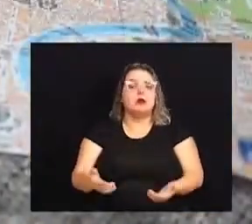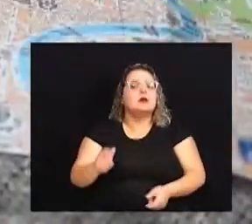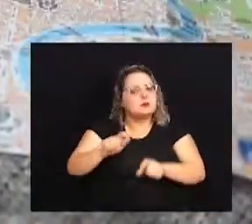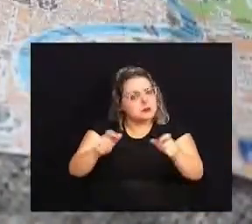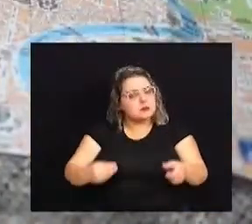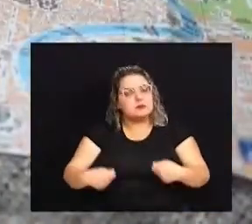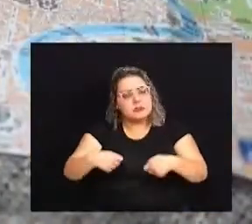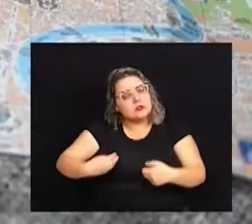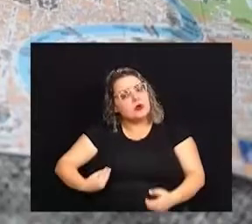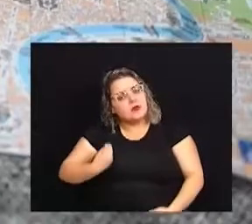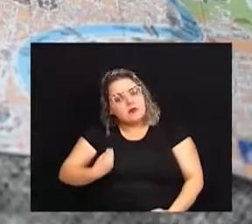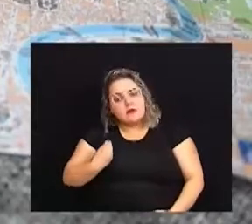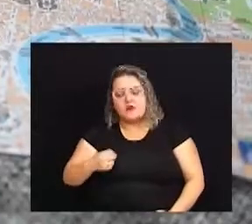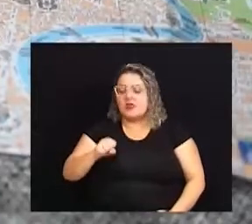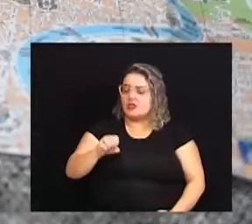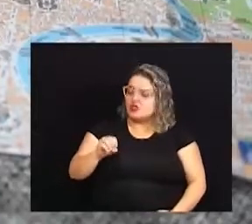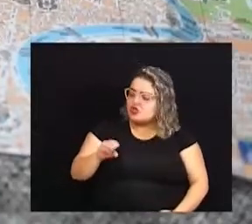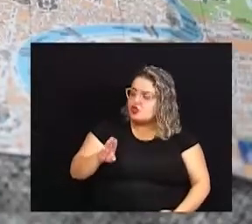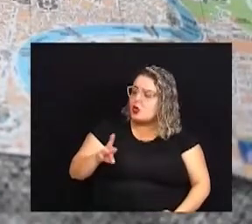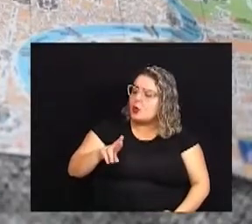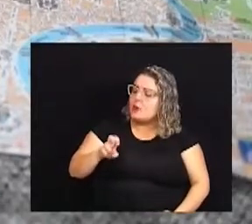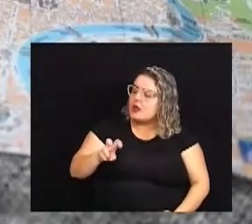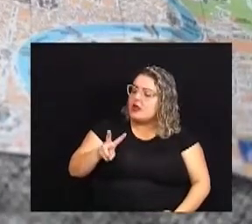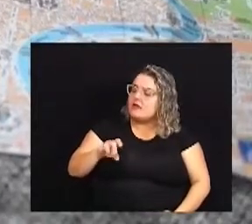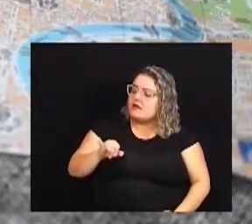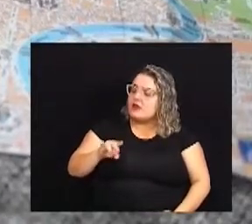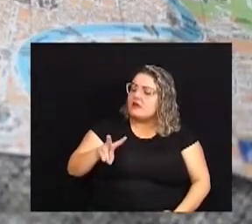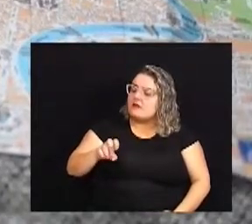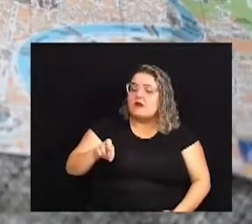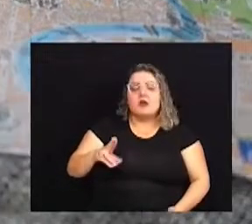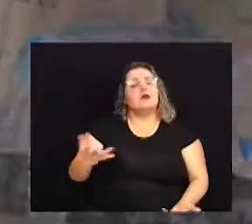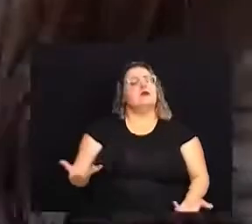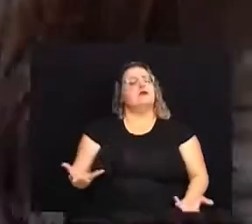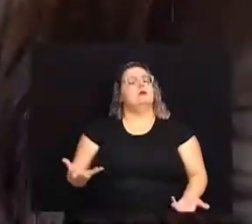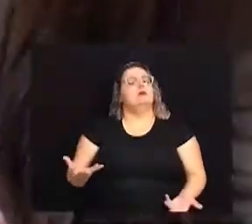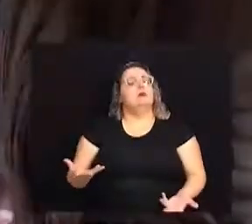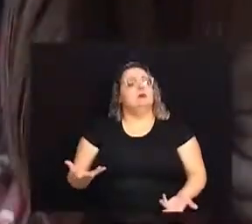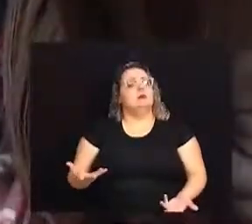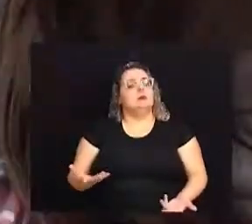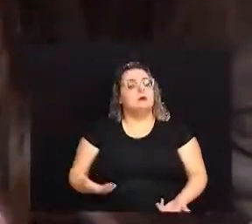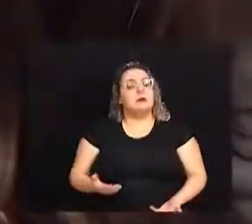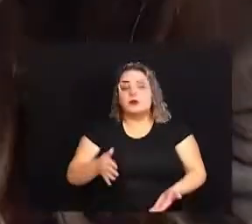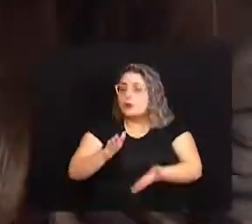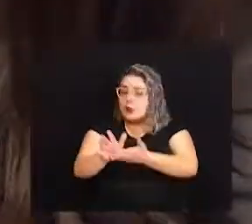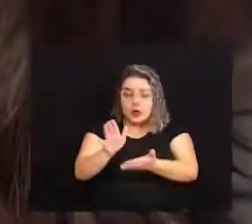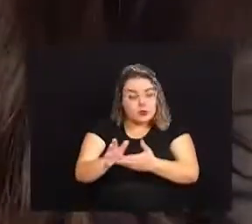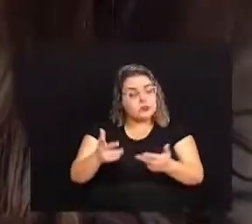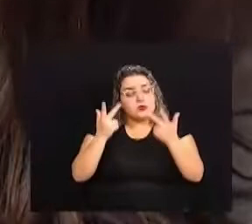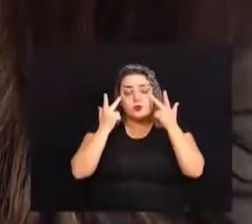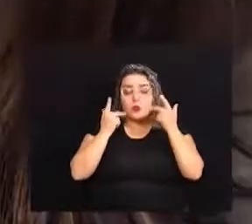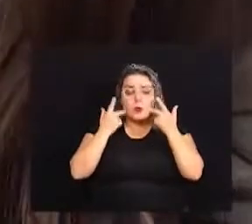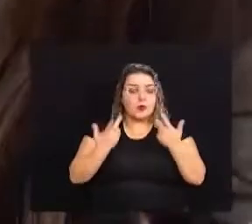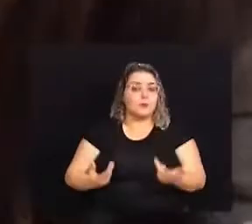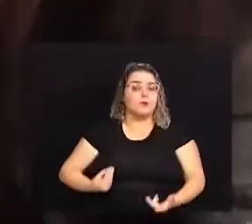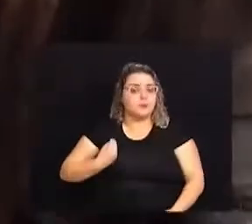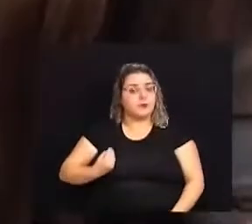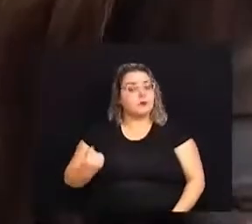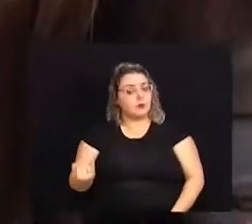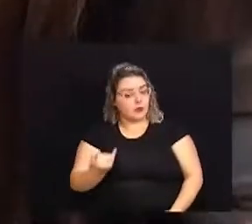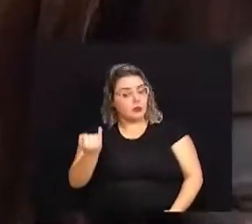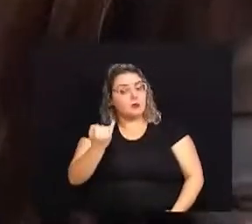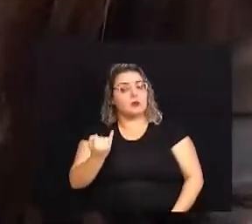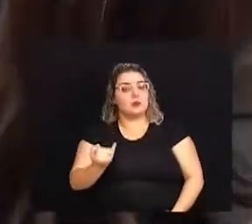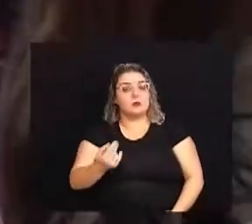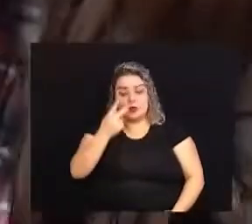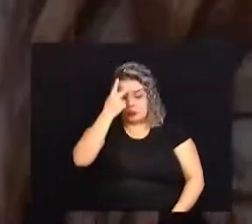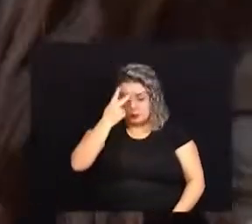sobreviver, né? As pessoas precisam viver, as pessoas precisam... o consumo também faz parte da vida. Inclusive, o consumo